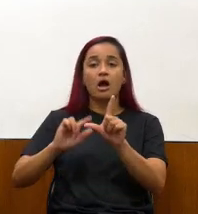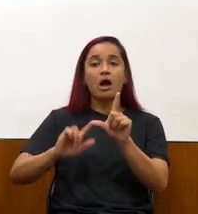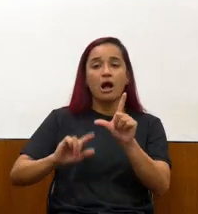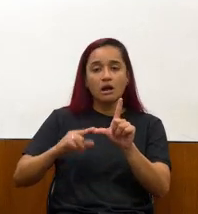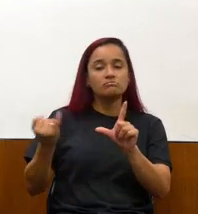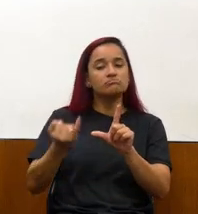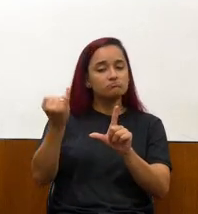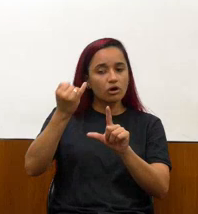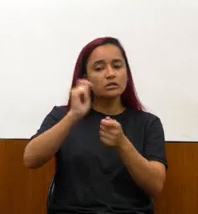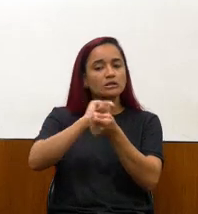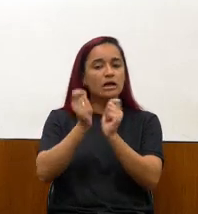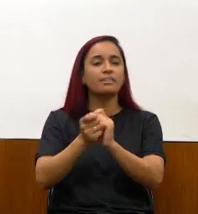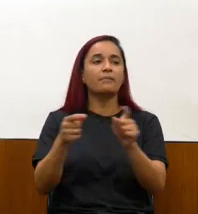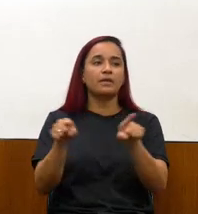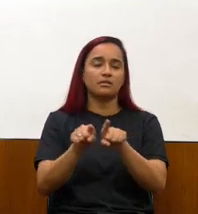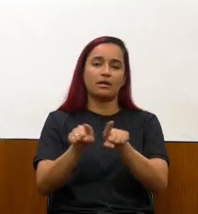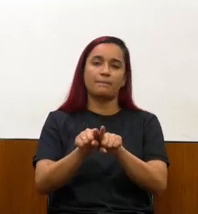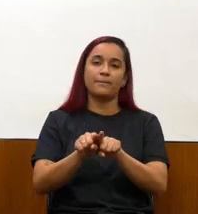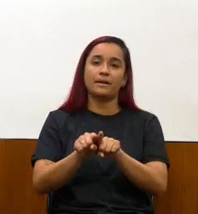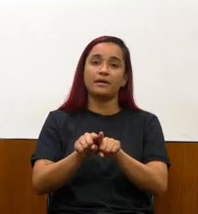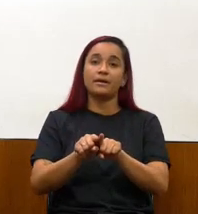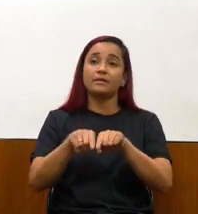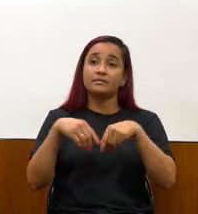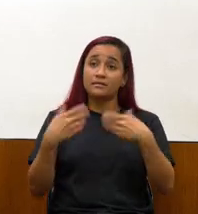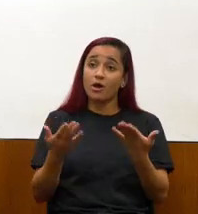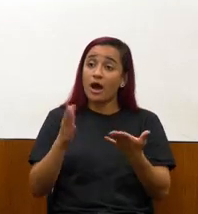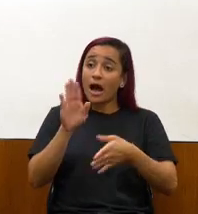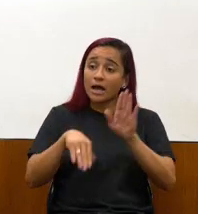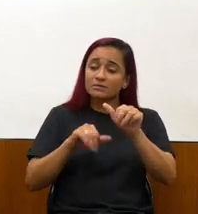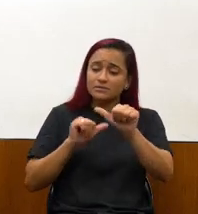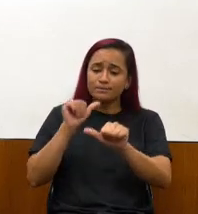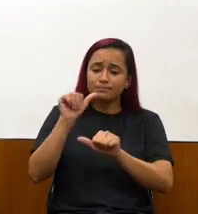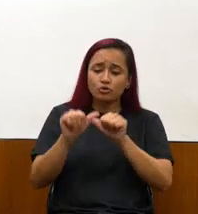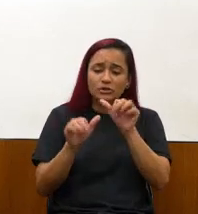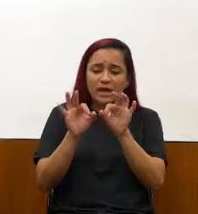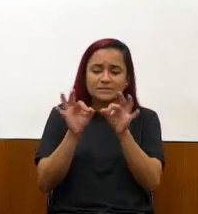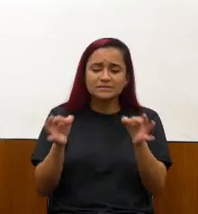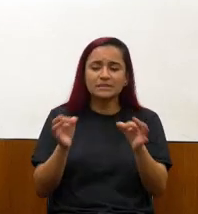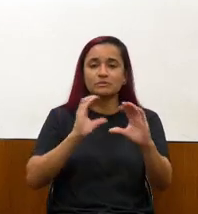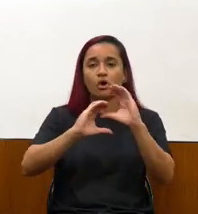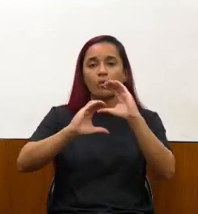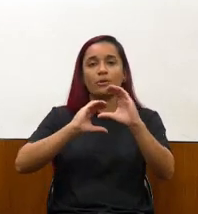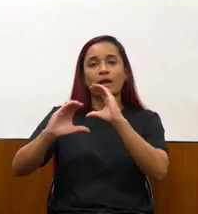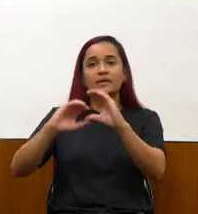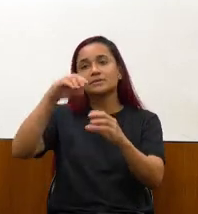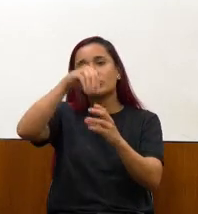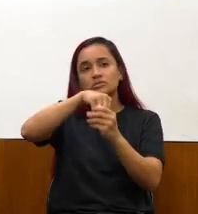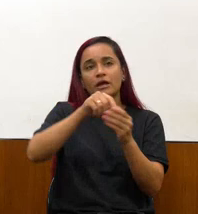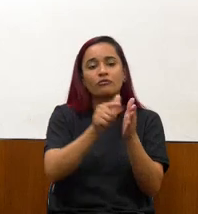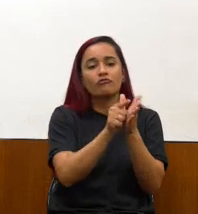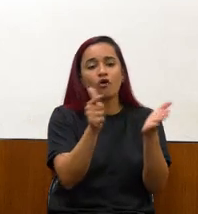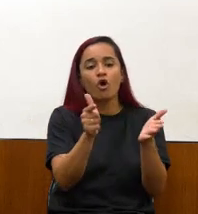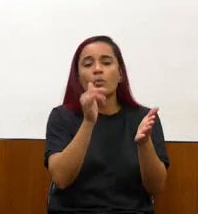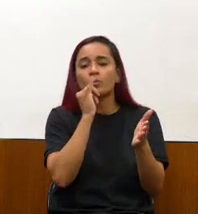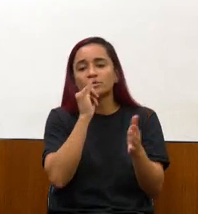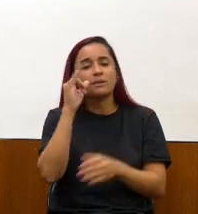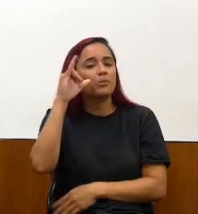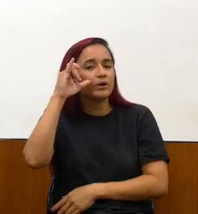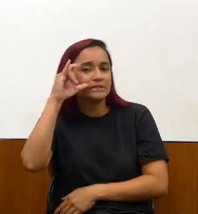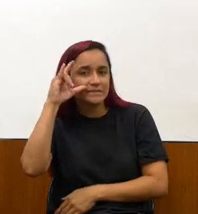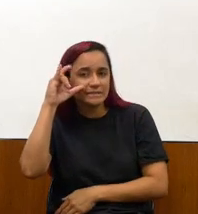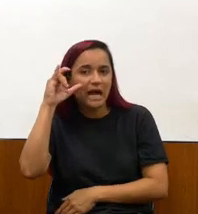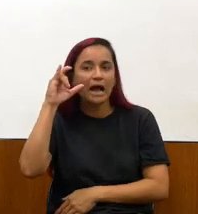visão. Então, mudar a comunicação, seja num folder da gente no Instagram, ou seja, uma publicação da gente